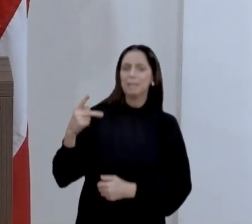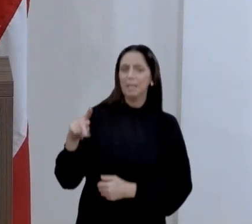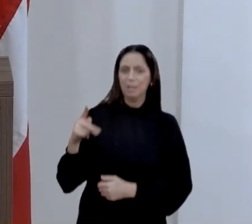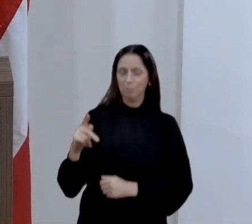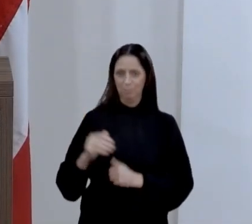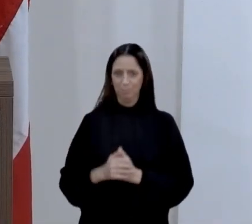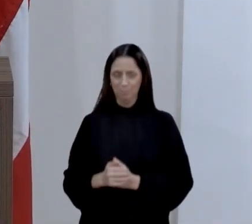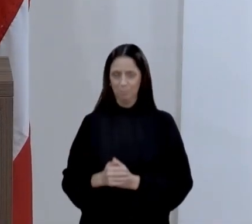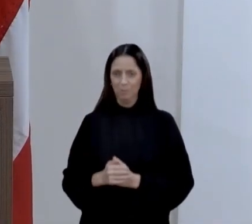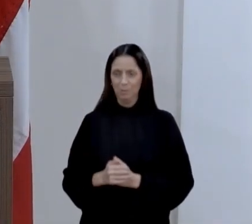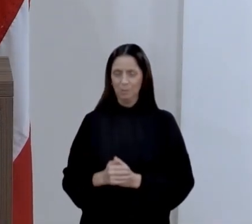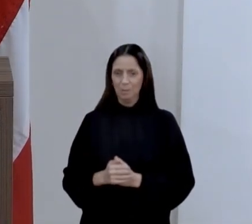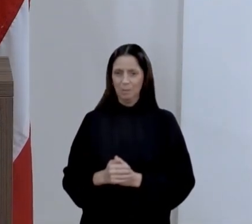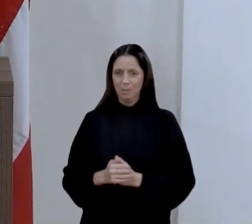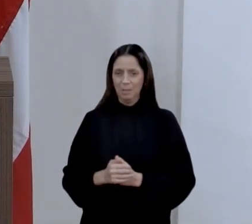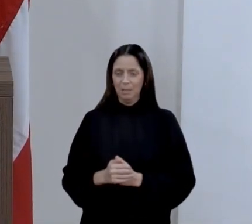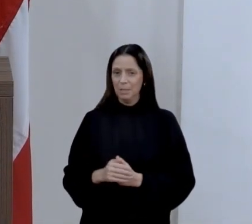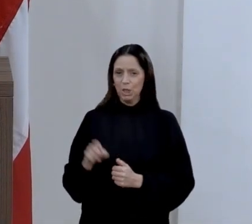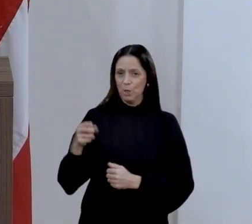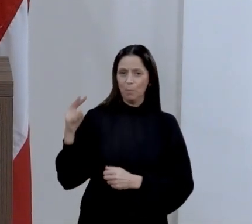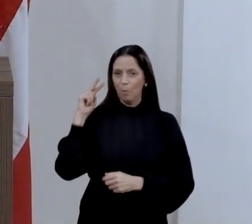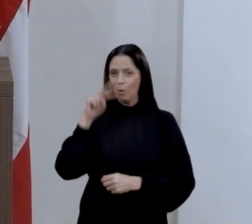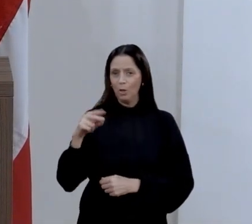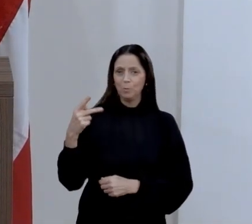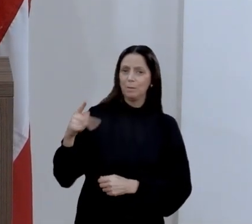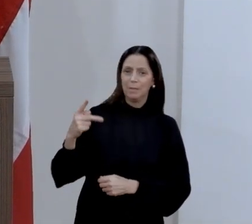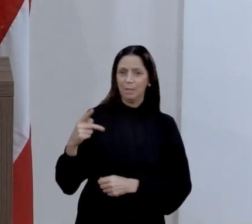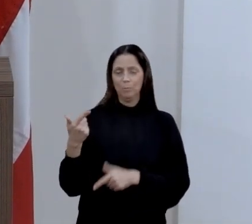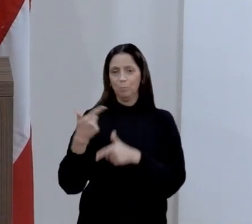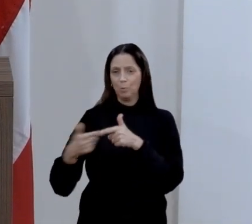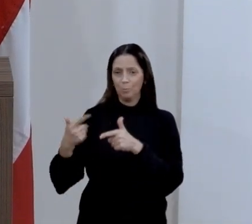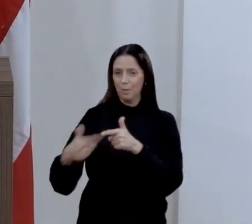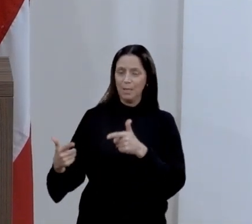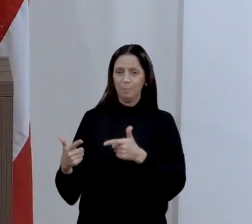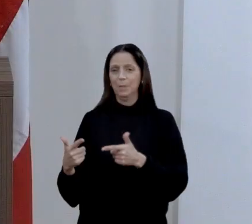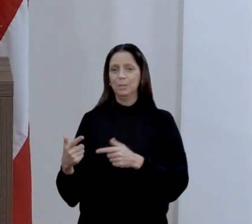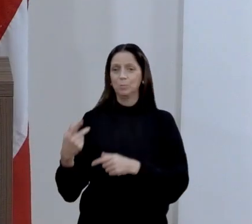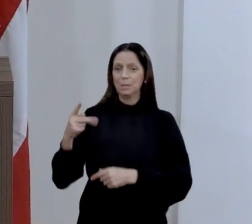outro, eu tenho que fazer melhor. Então, enfim, fica